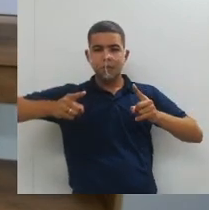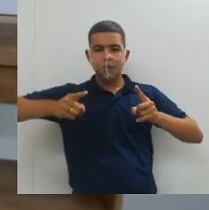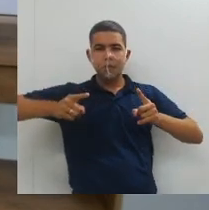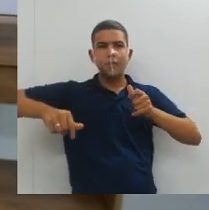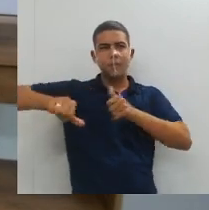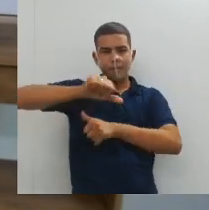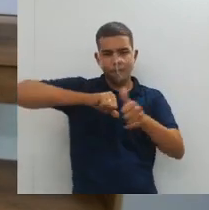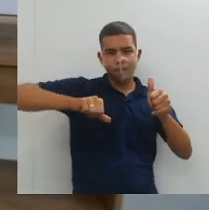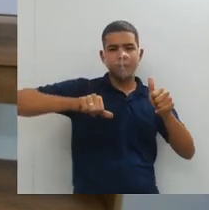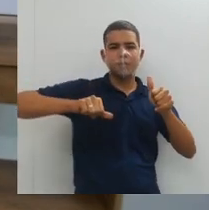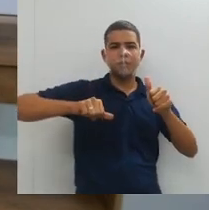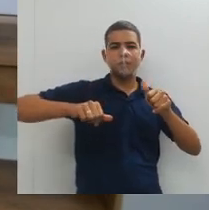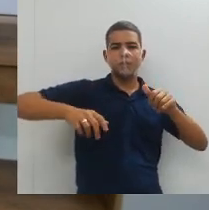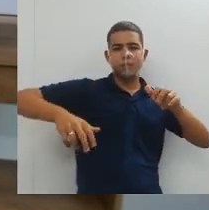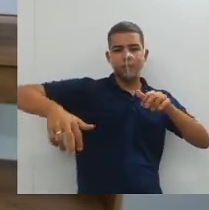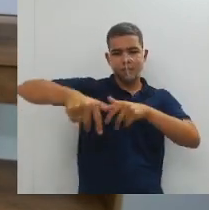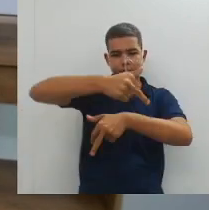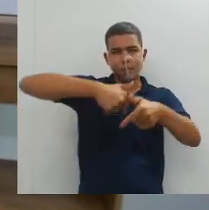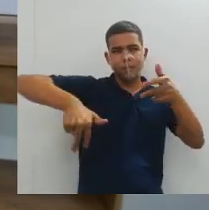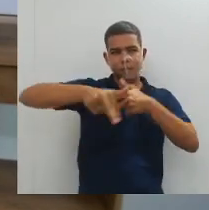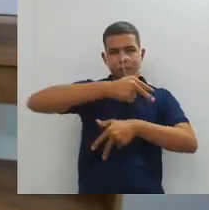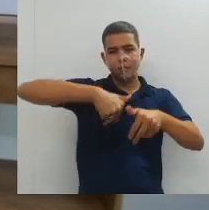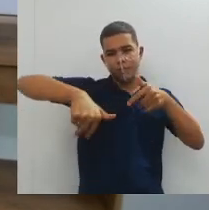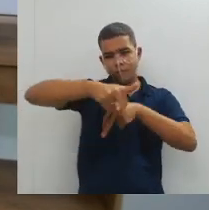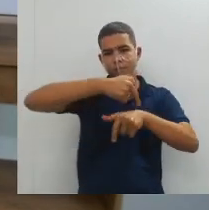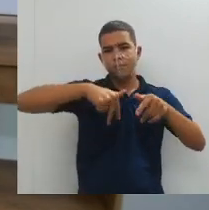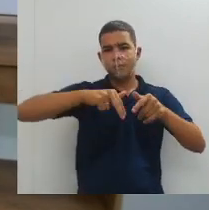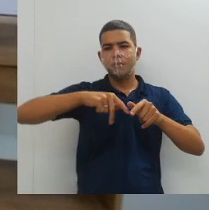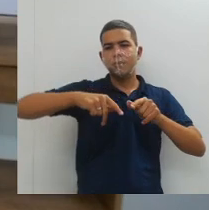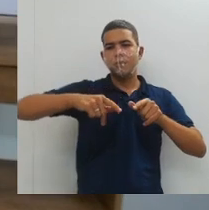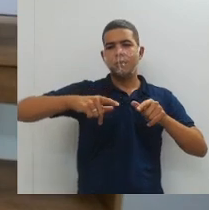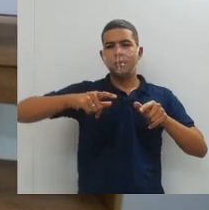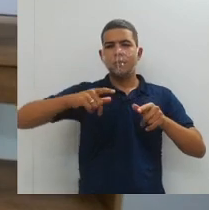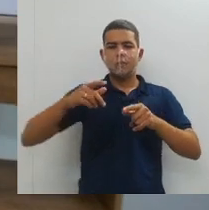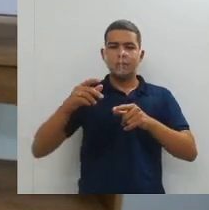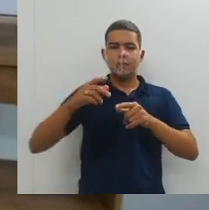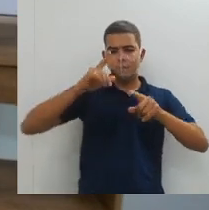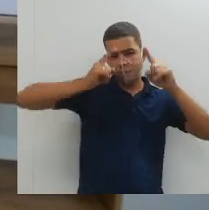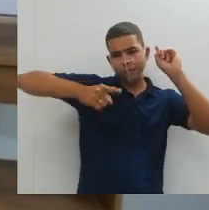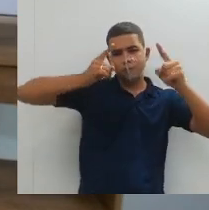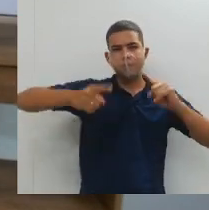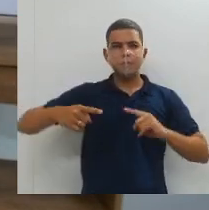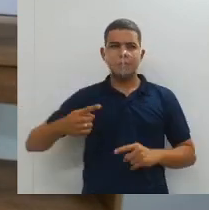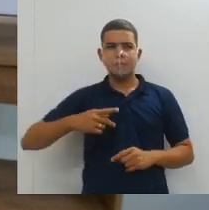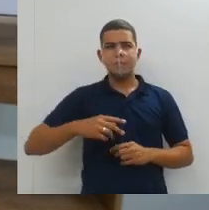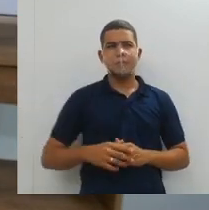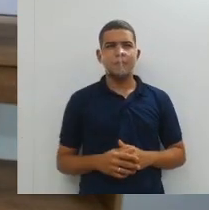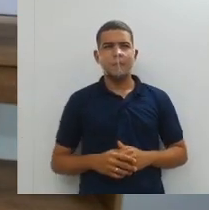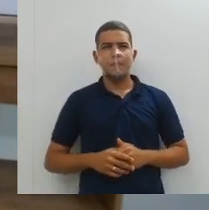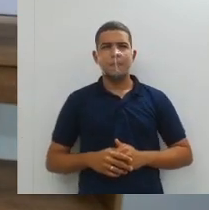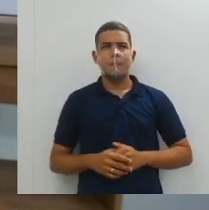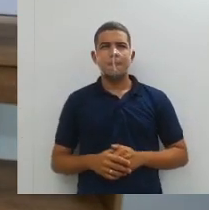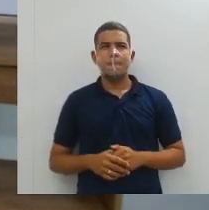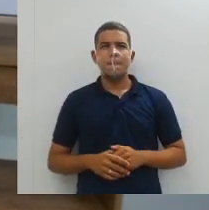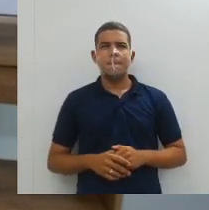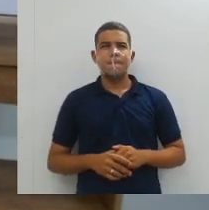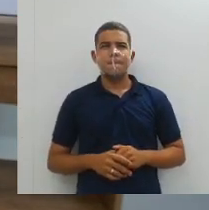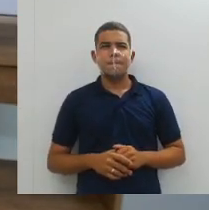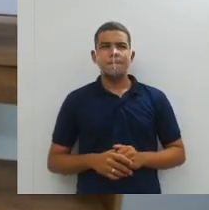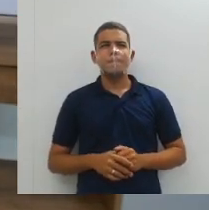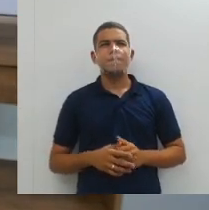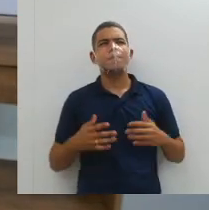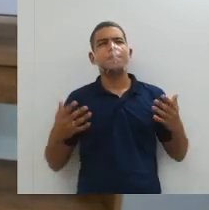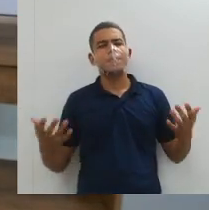tá bom? Então, essa é a ideia de política e poder em Maquiavel. Vamos seguir.